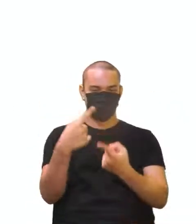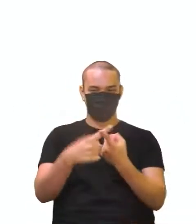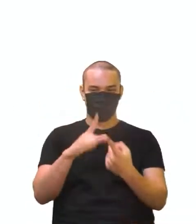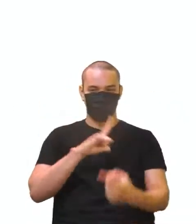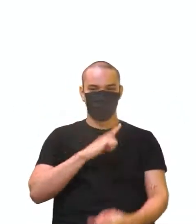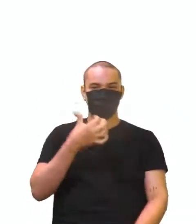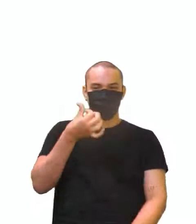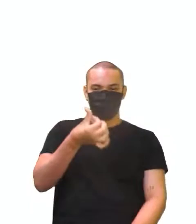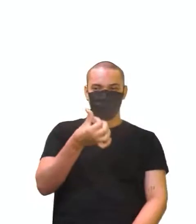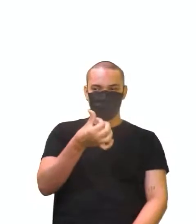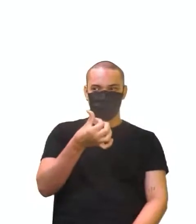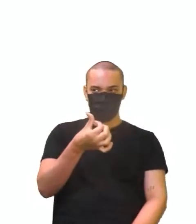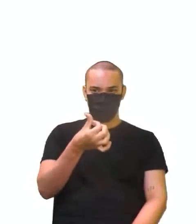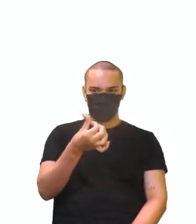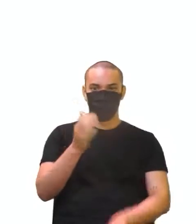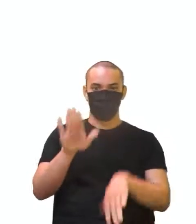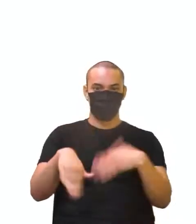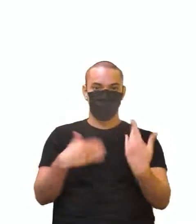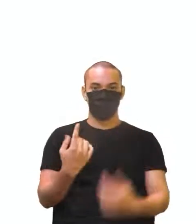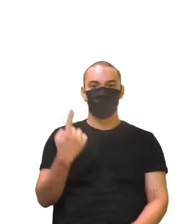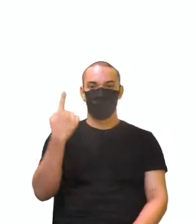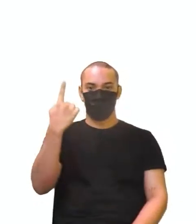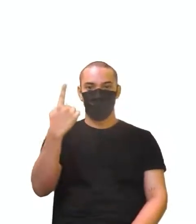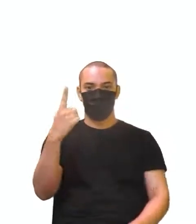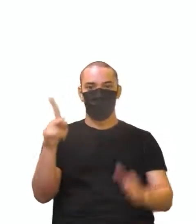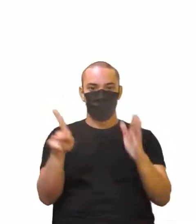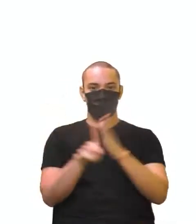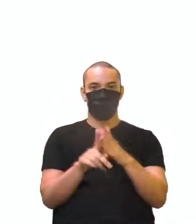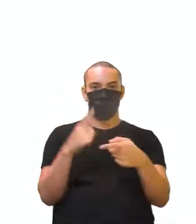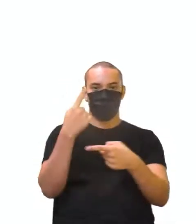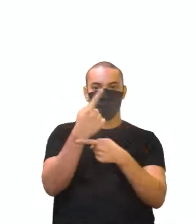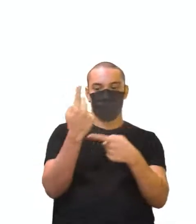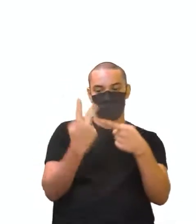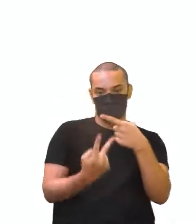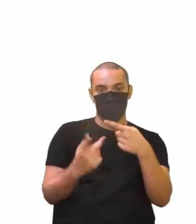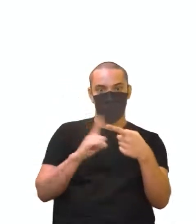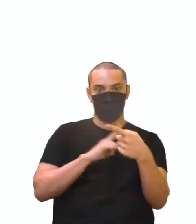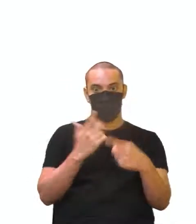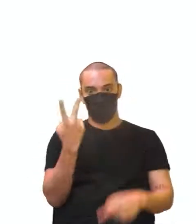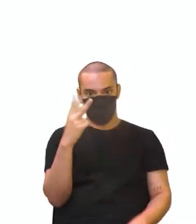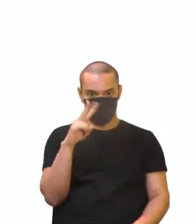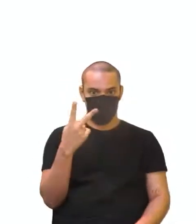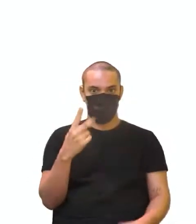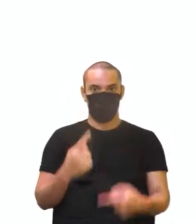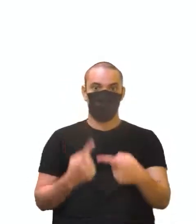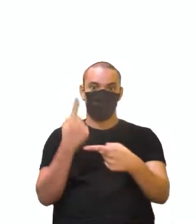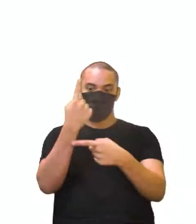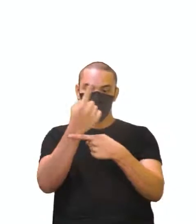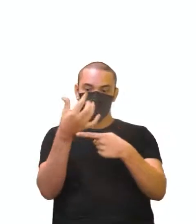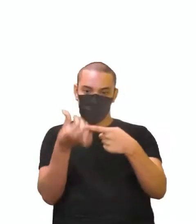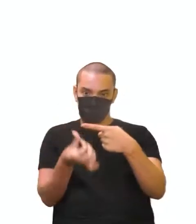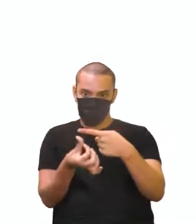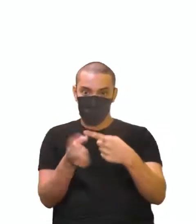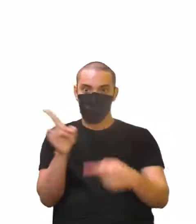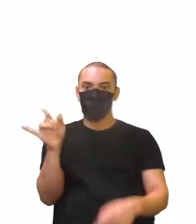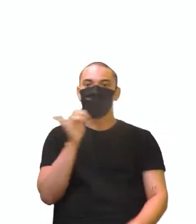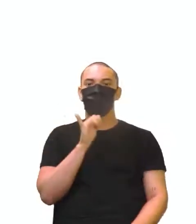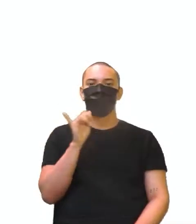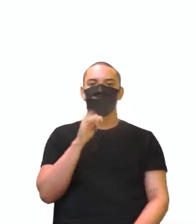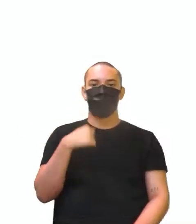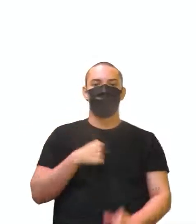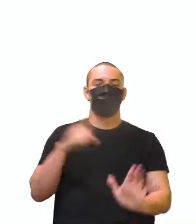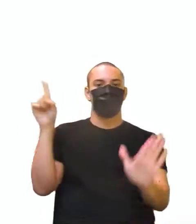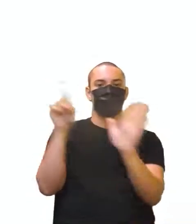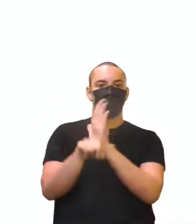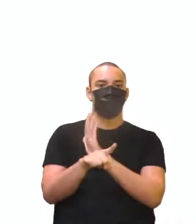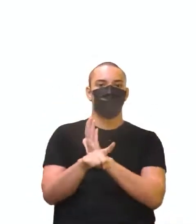nesse dado. E aqui, 1 para 2, porque eu tenho as 2 faces. Tá bom? Aí, nesse caso, é como se eu estivesse